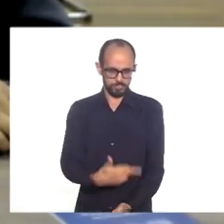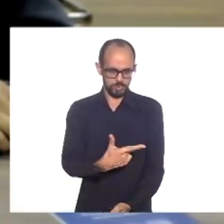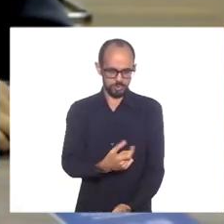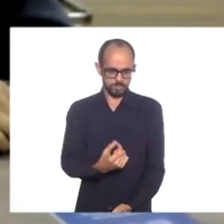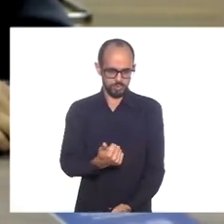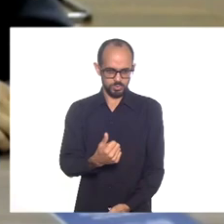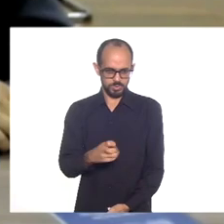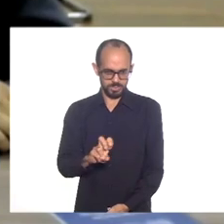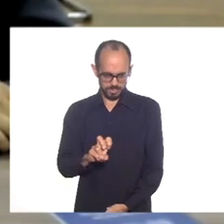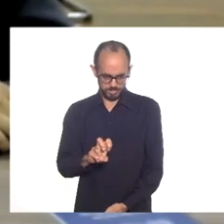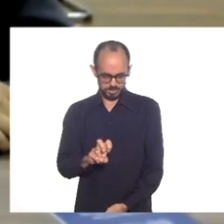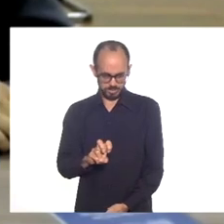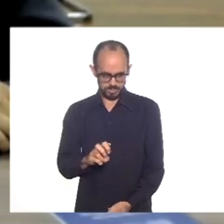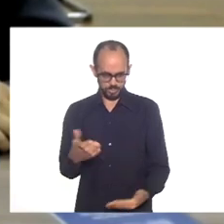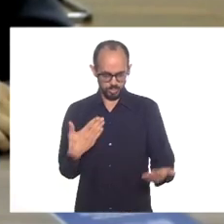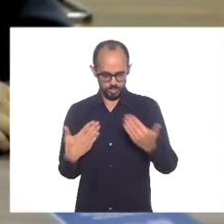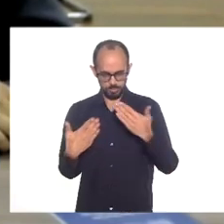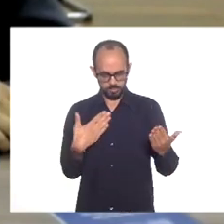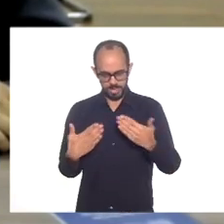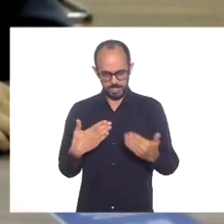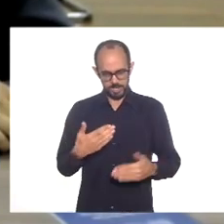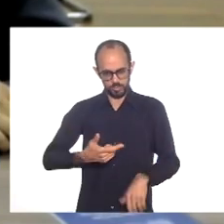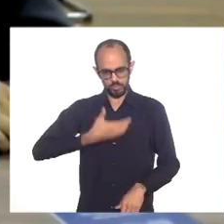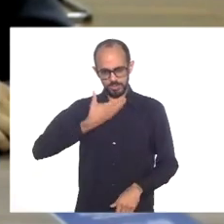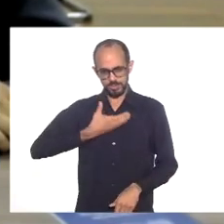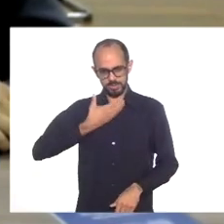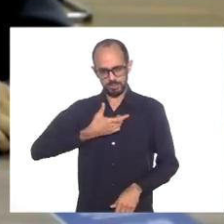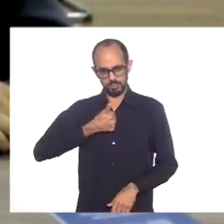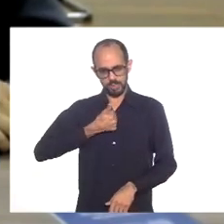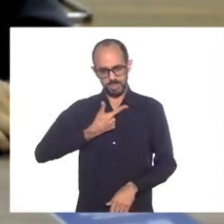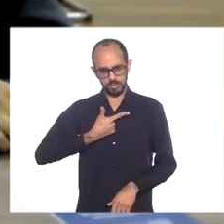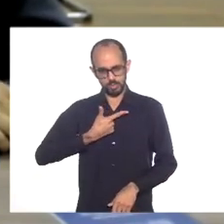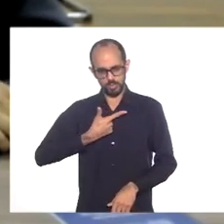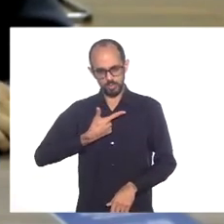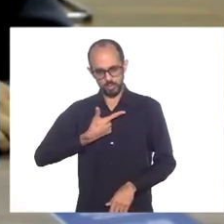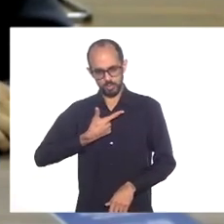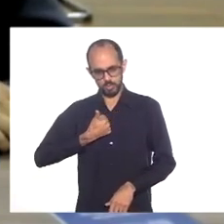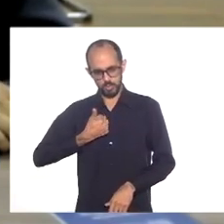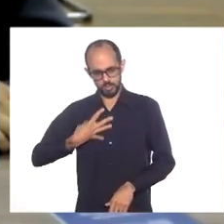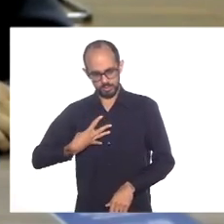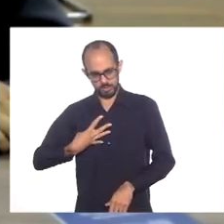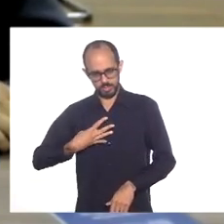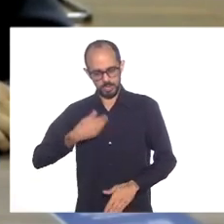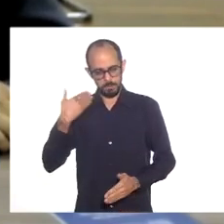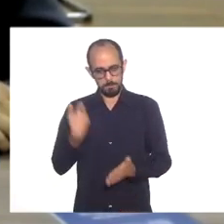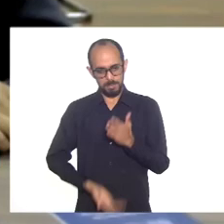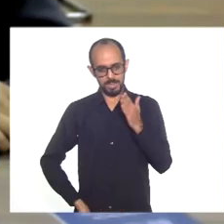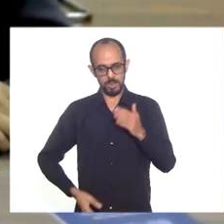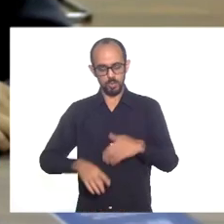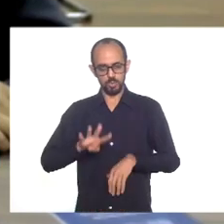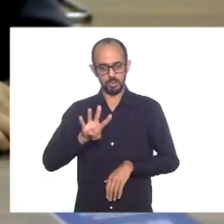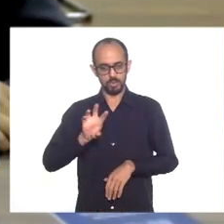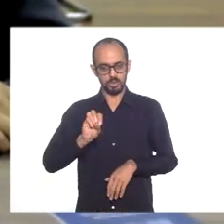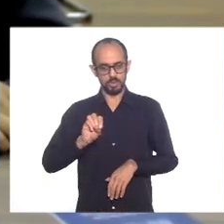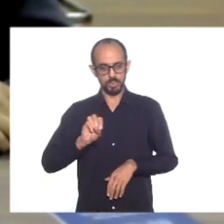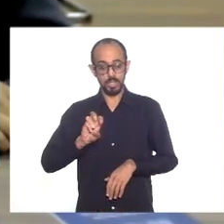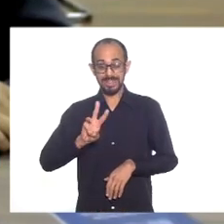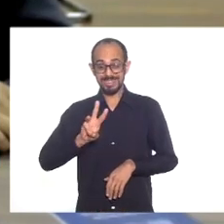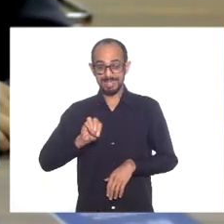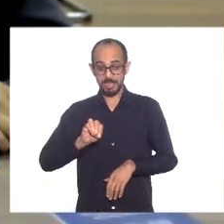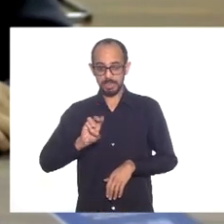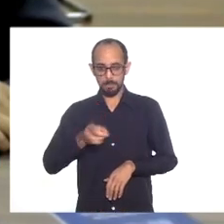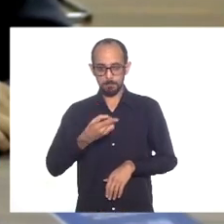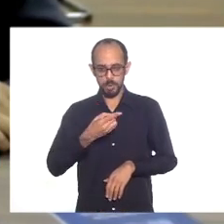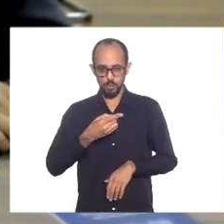2015, dezembro de 15, comparado com dezembro de 14, o Brasil perde 30 mil empregos. E desde então